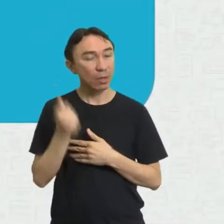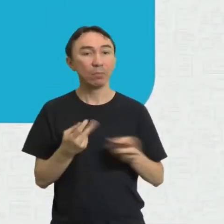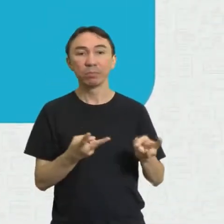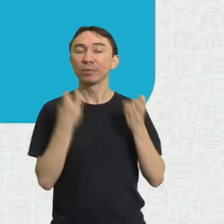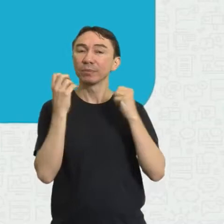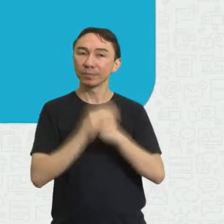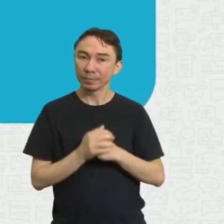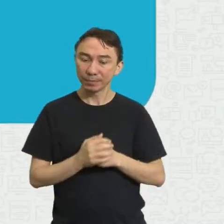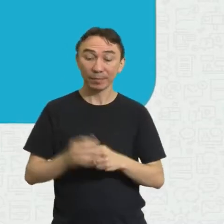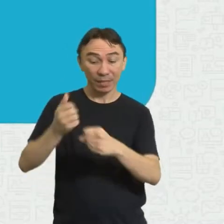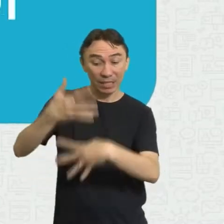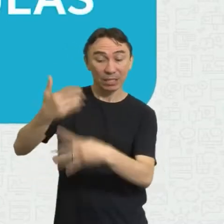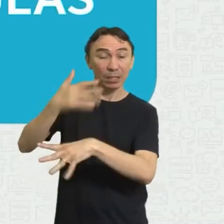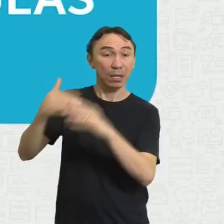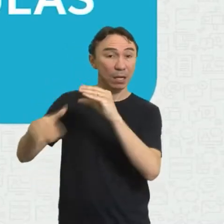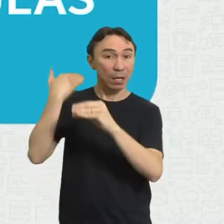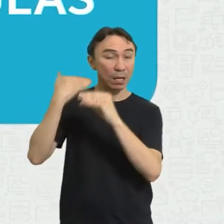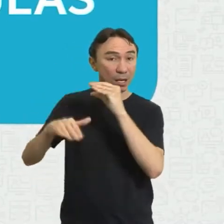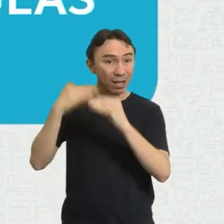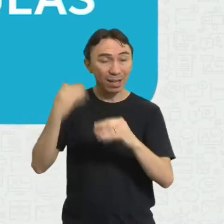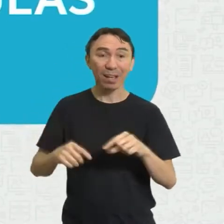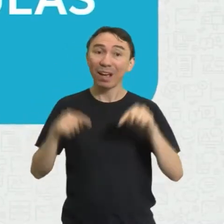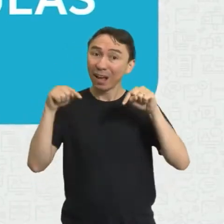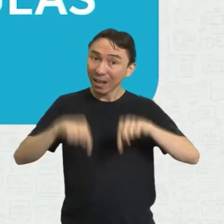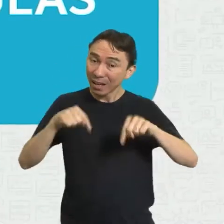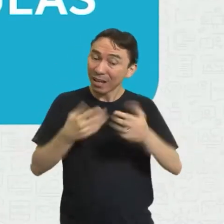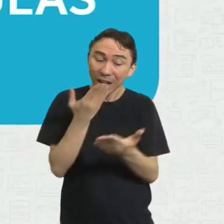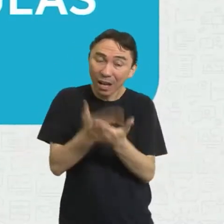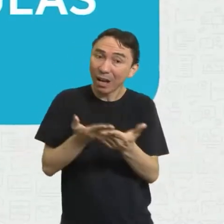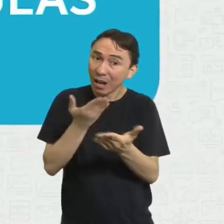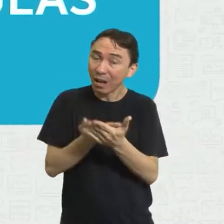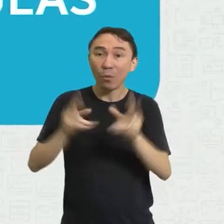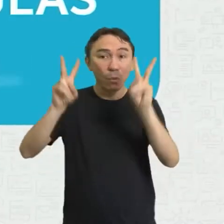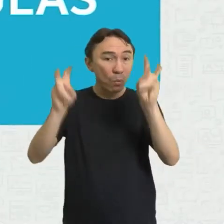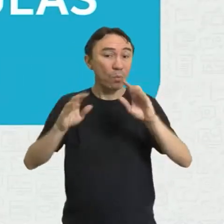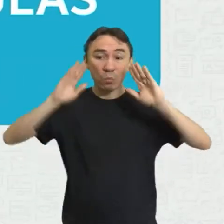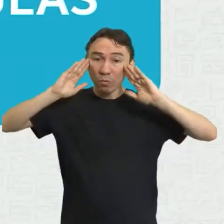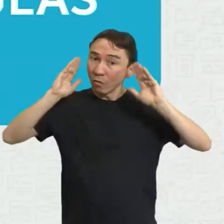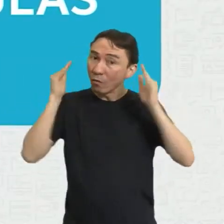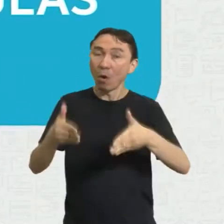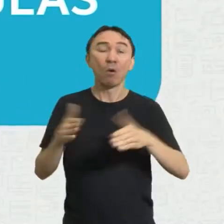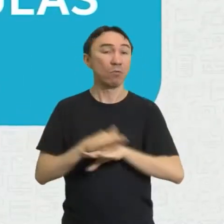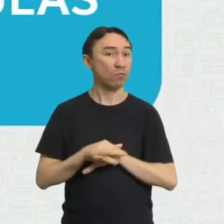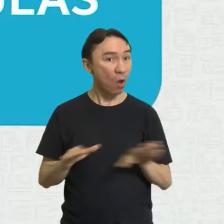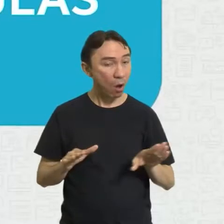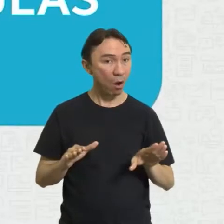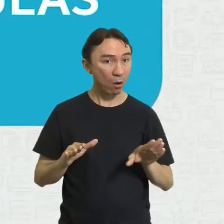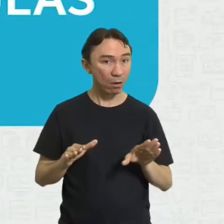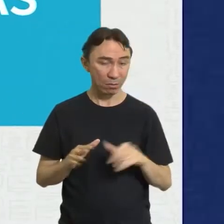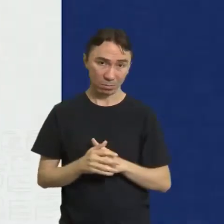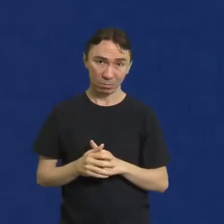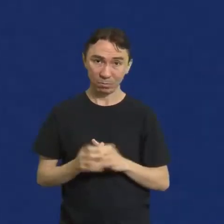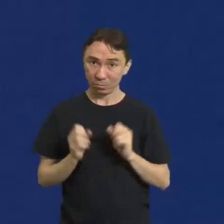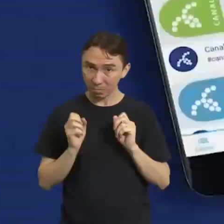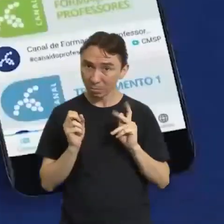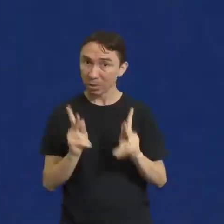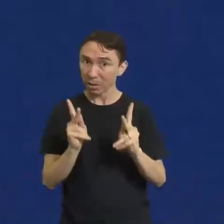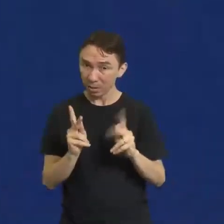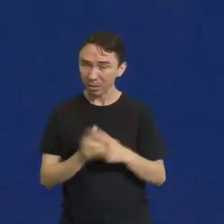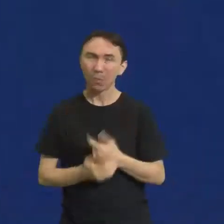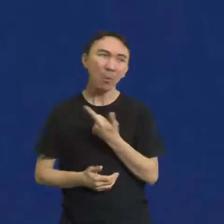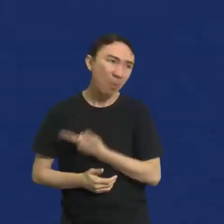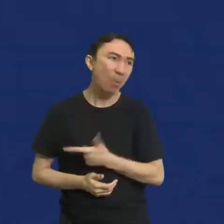para os assuntos relacionados aos conteúdos das aulas. Este é o objetivo do chat do Centro de Mídias. Para